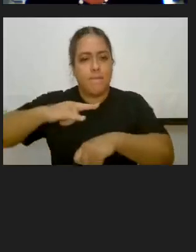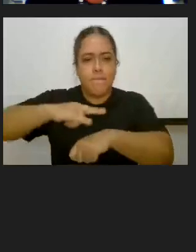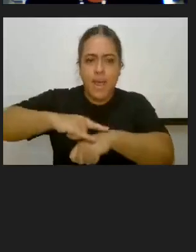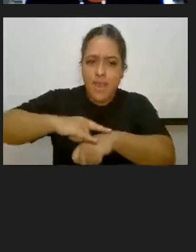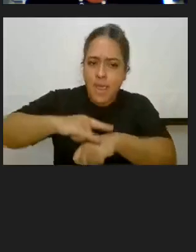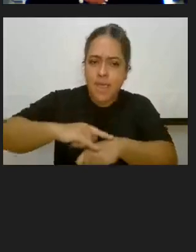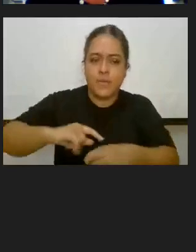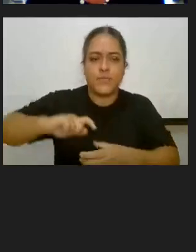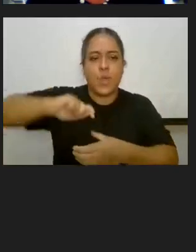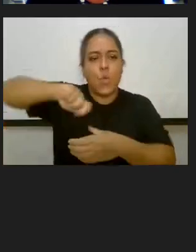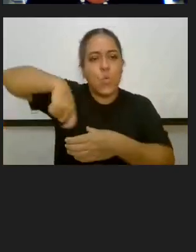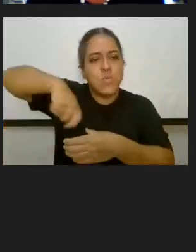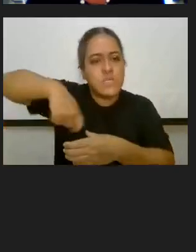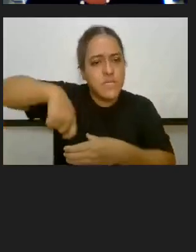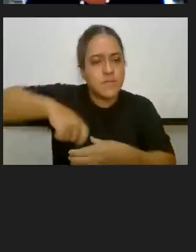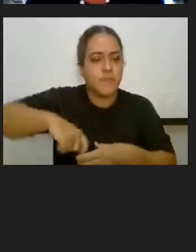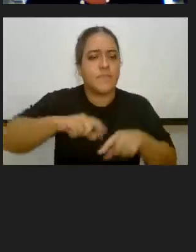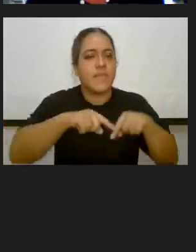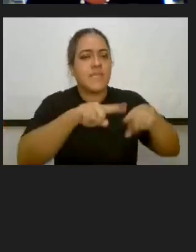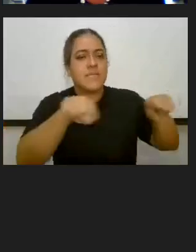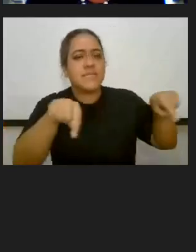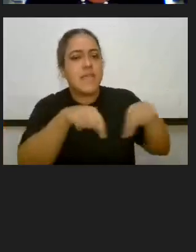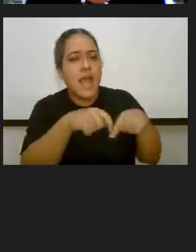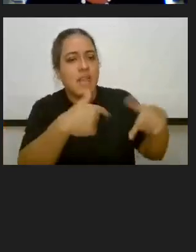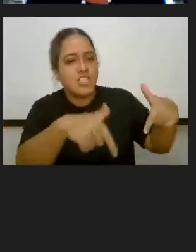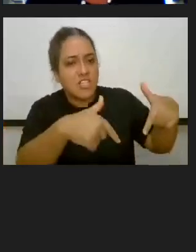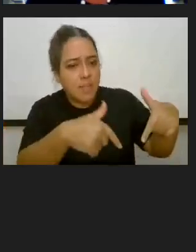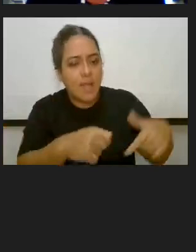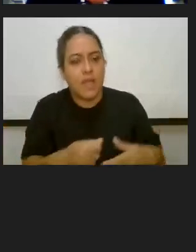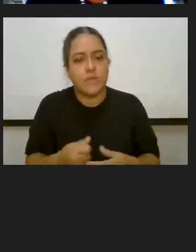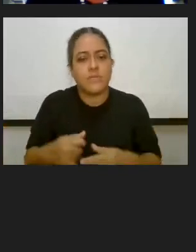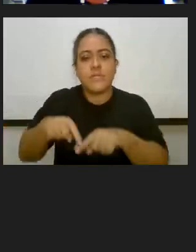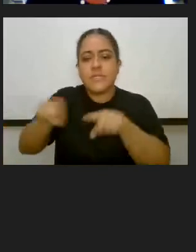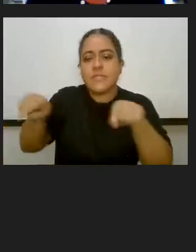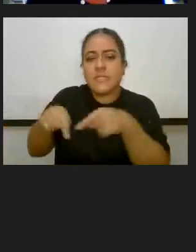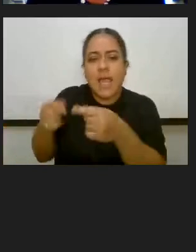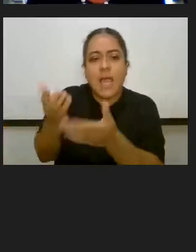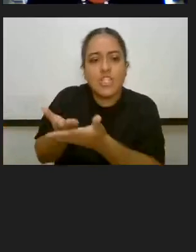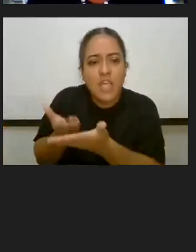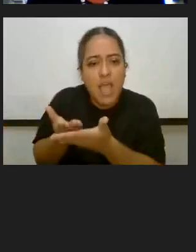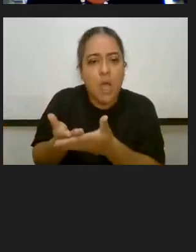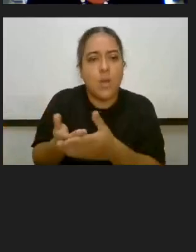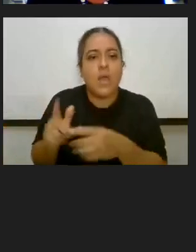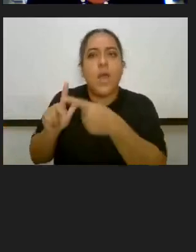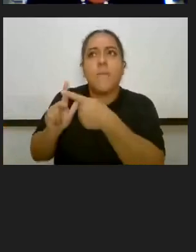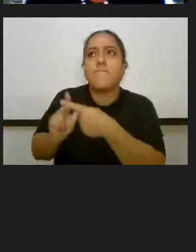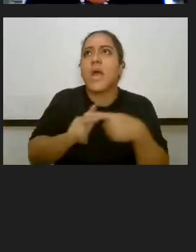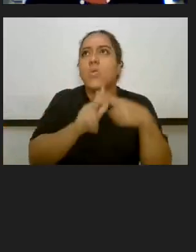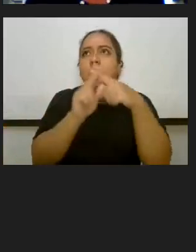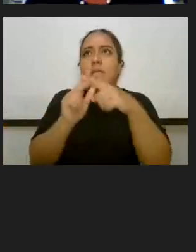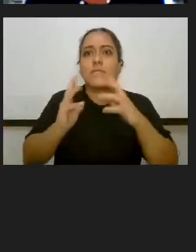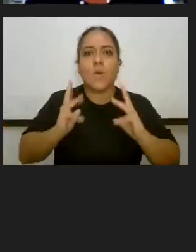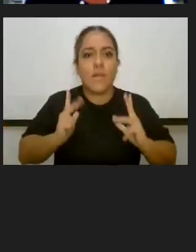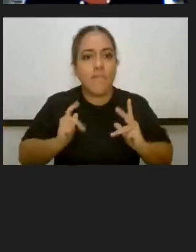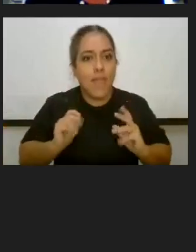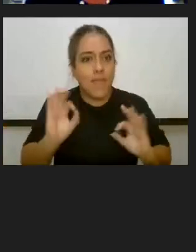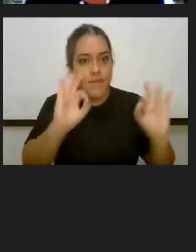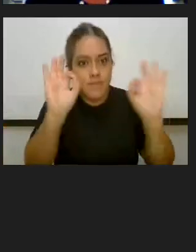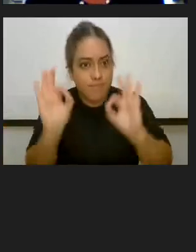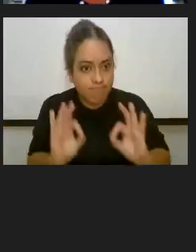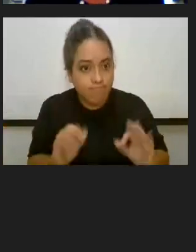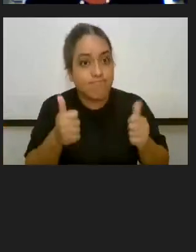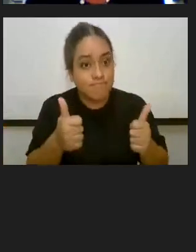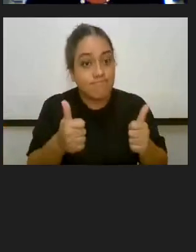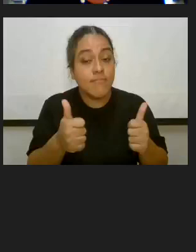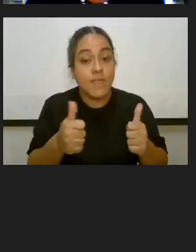cozinha, sala de trabalho e aula, em termos de limpeza e manutenção também. Pensar esses